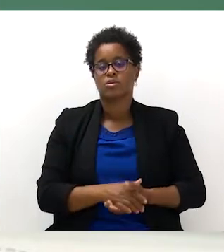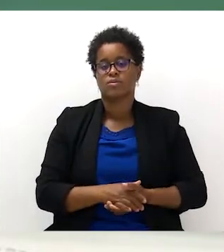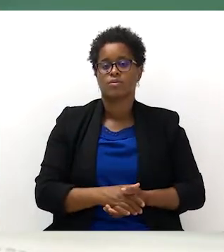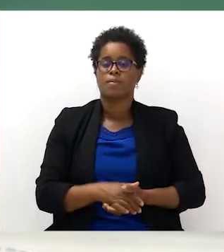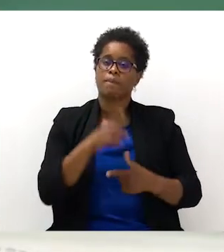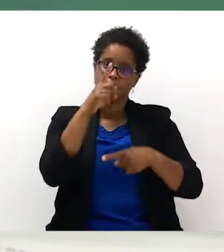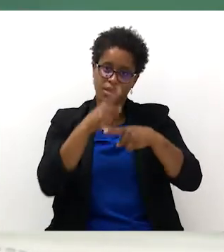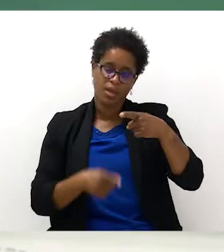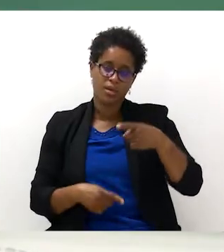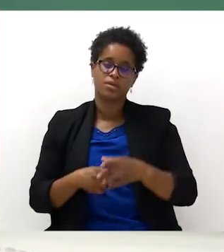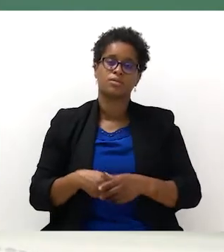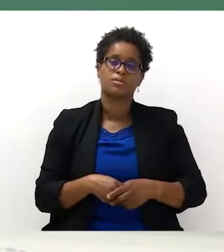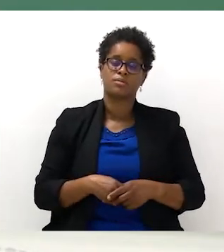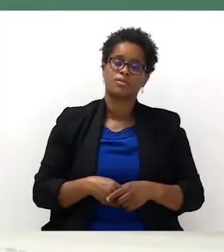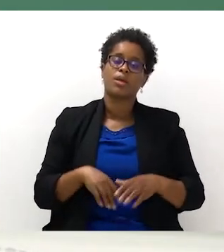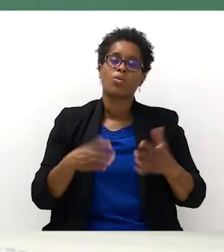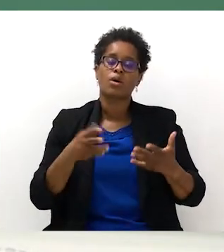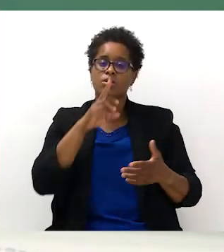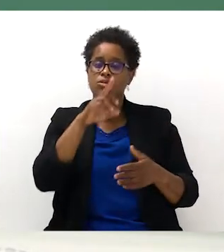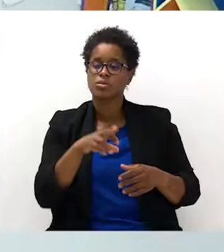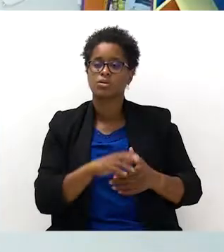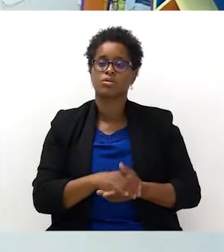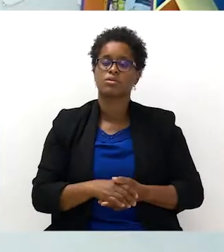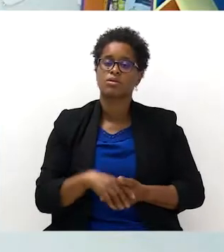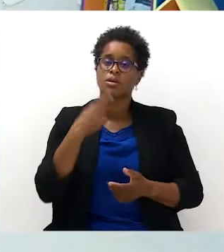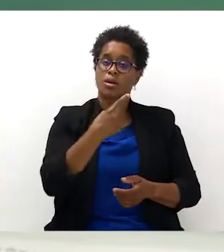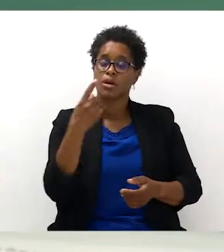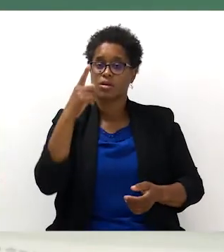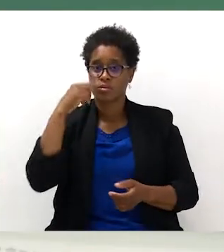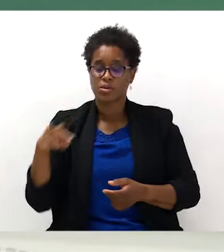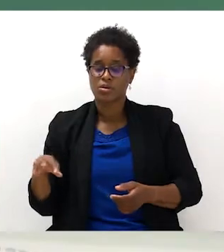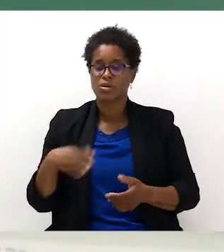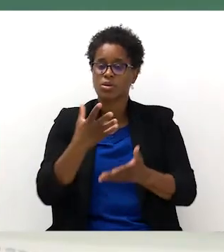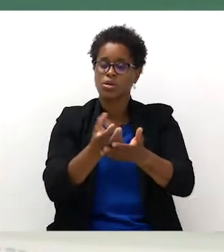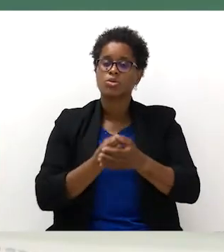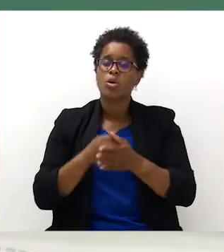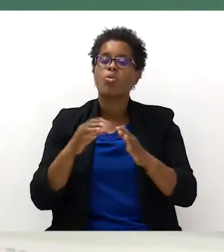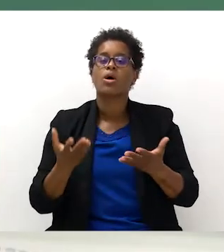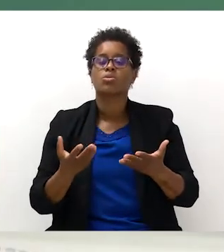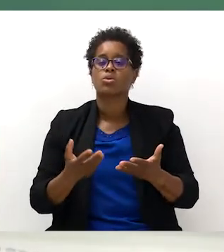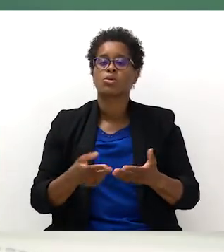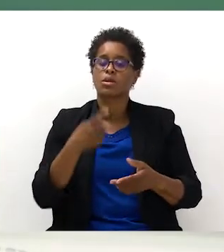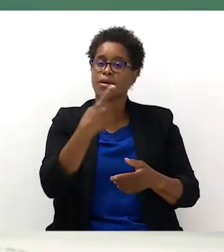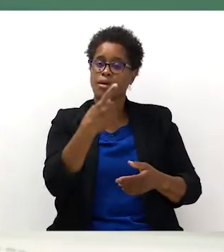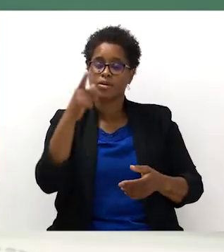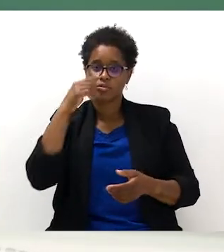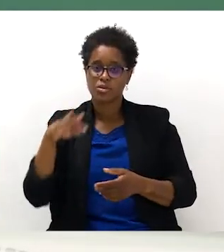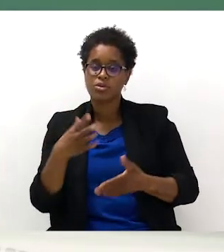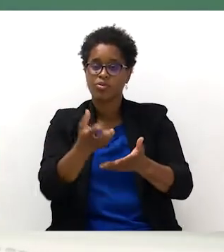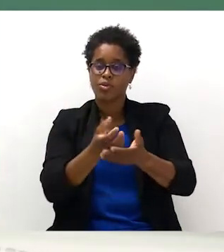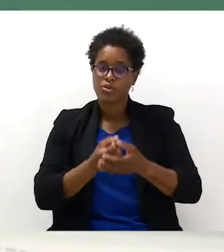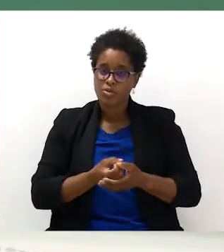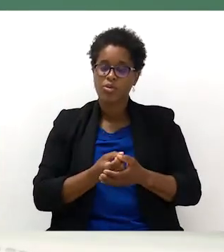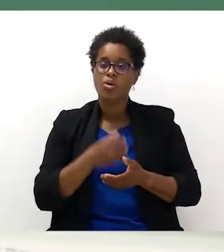por metade. Qual foi o resultado? Cada menino recebeu quanto? Cada menino